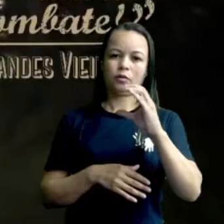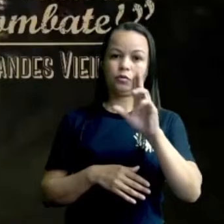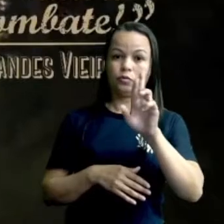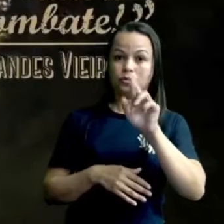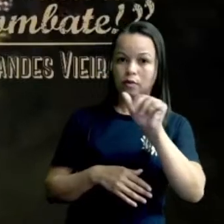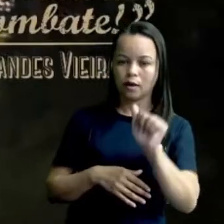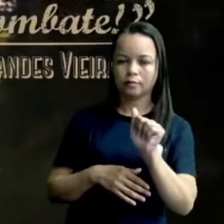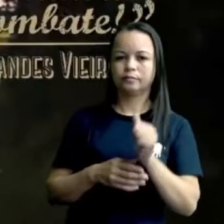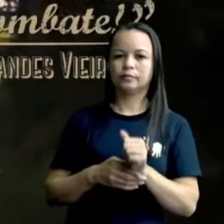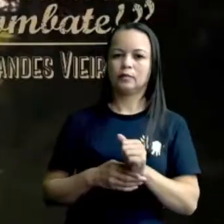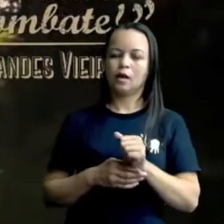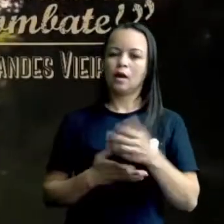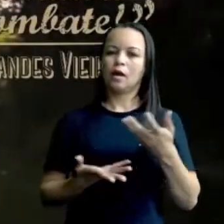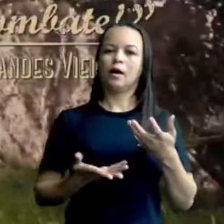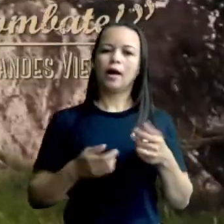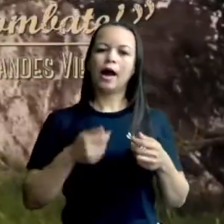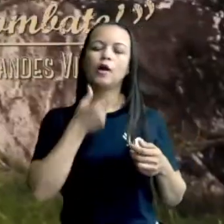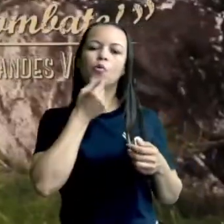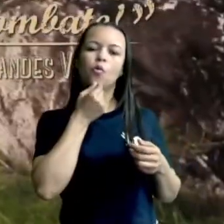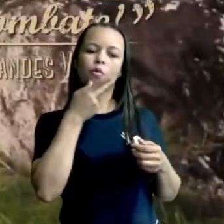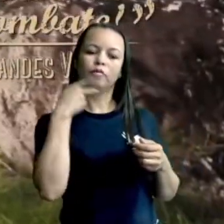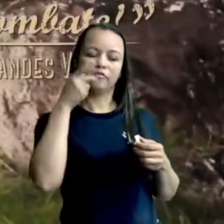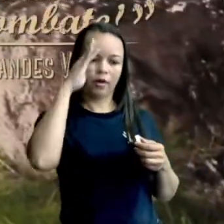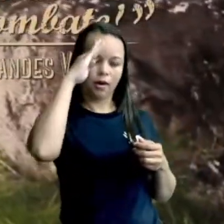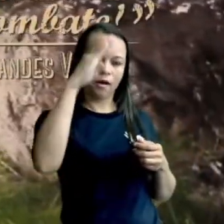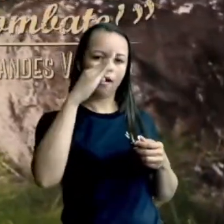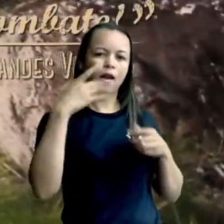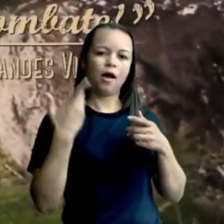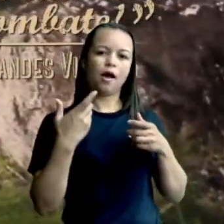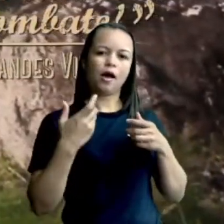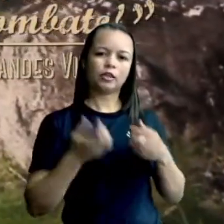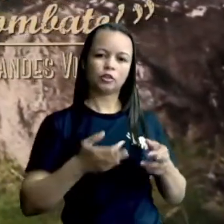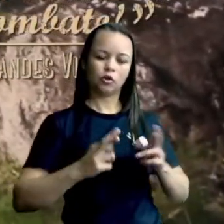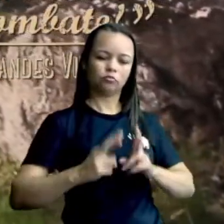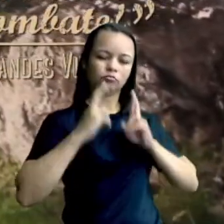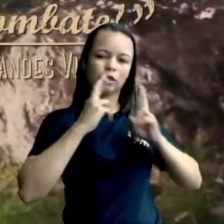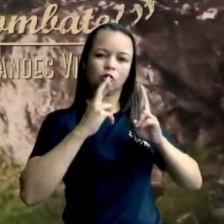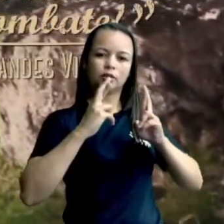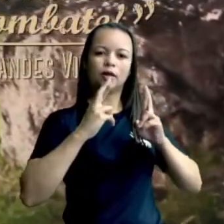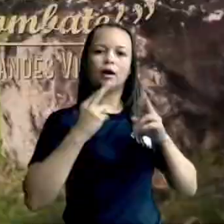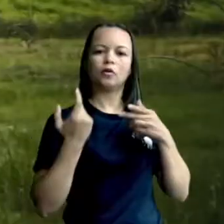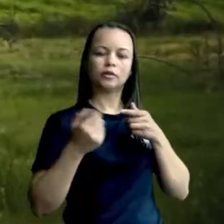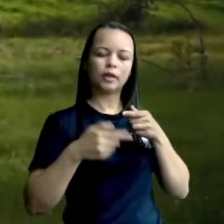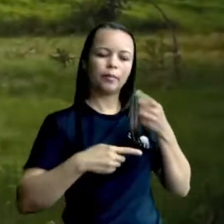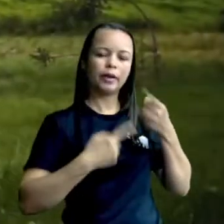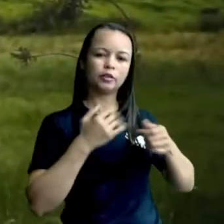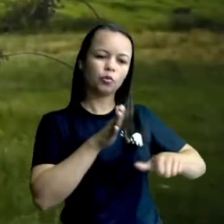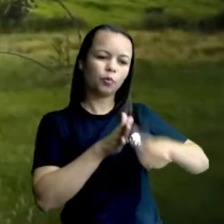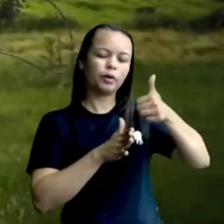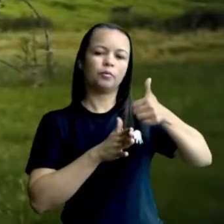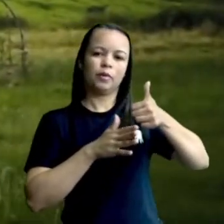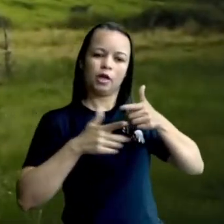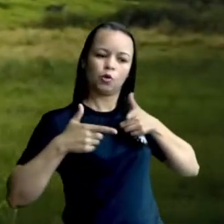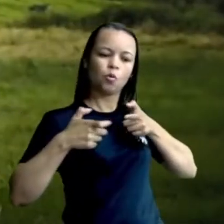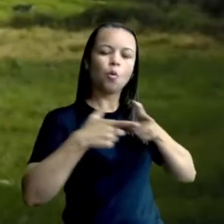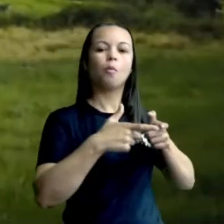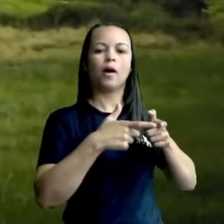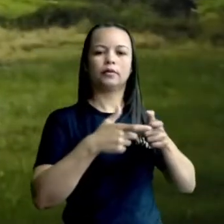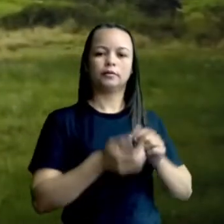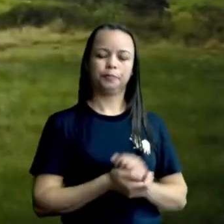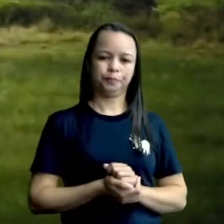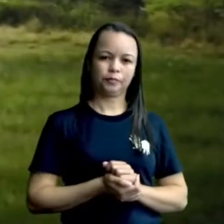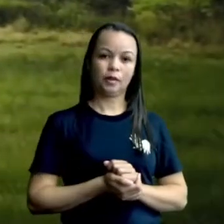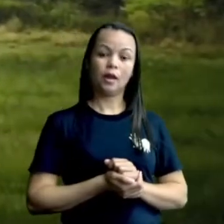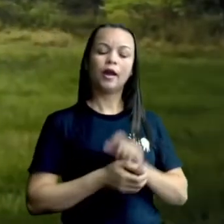A sorte da nossa causa depende desse primeiro combate, teria dito Fernandes Vieira. A causa